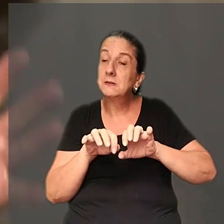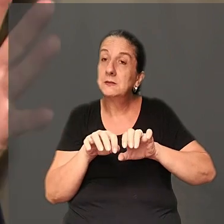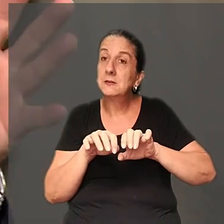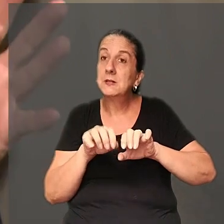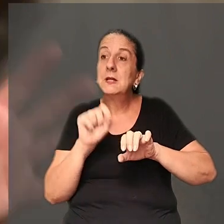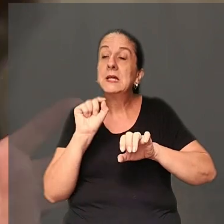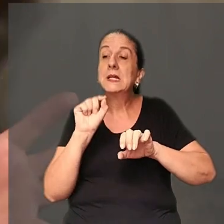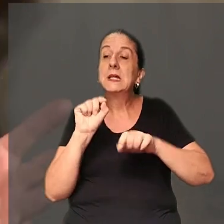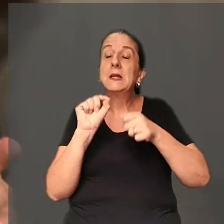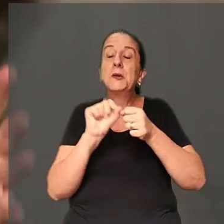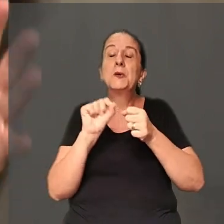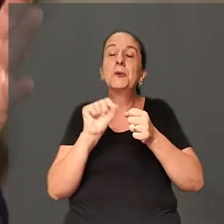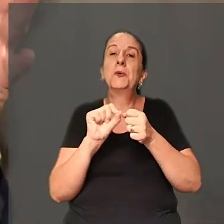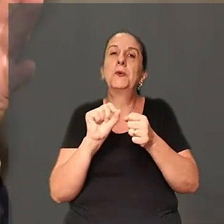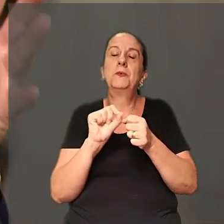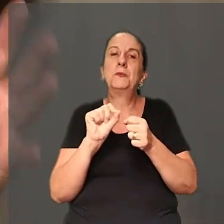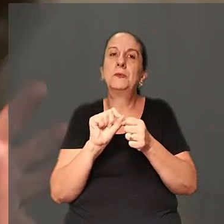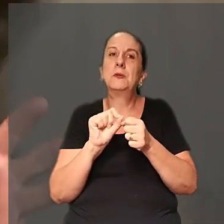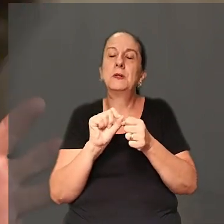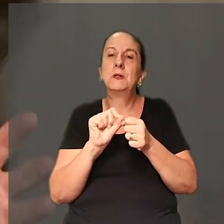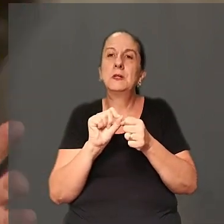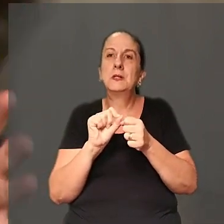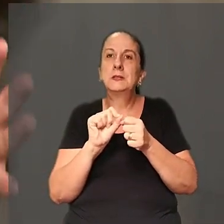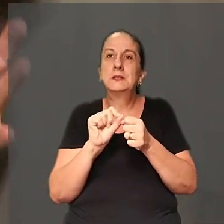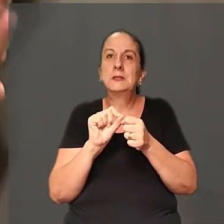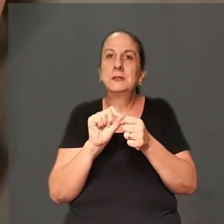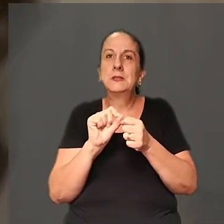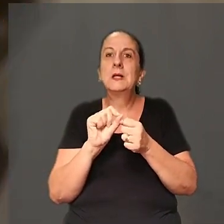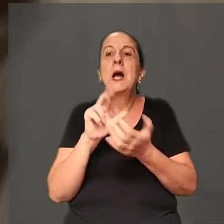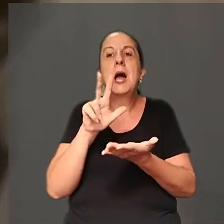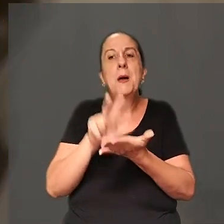essa datilografia que me fez